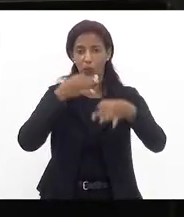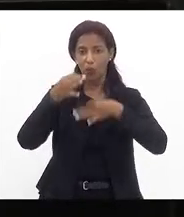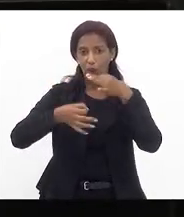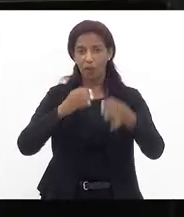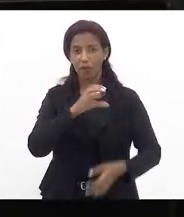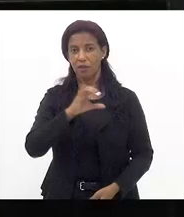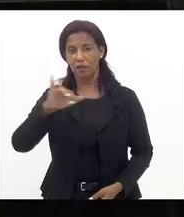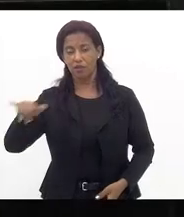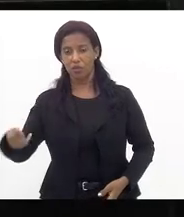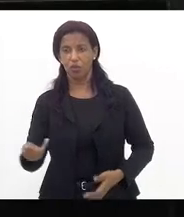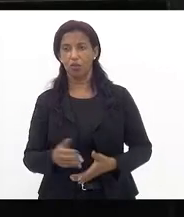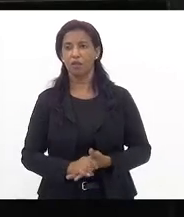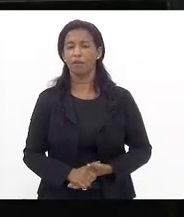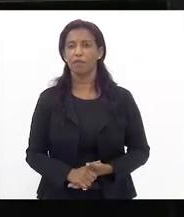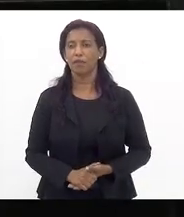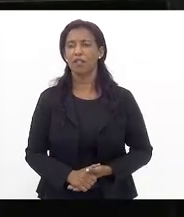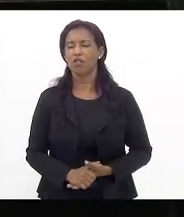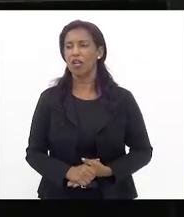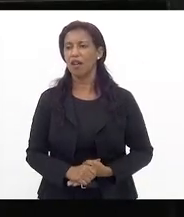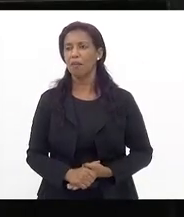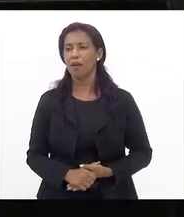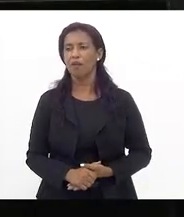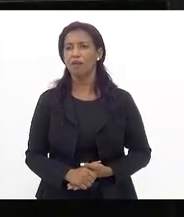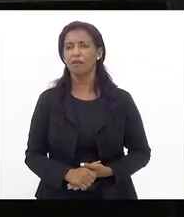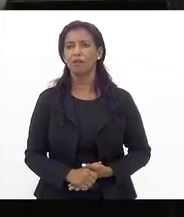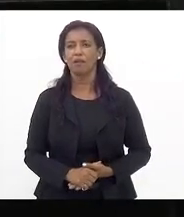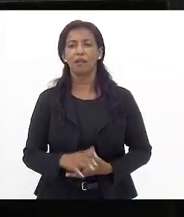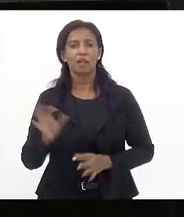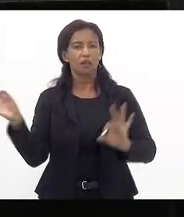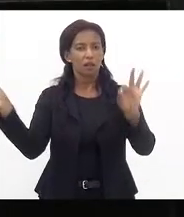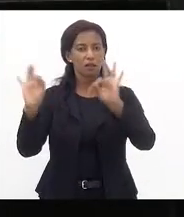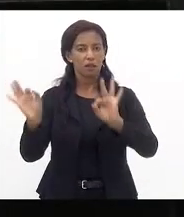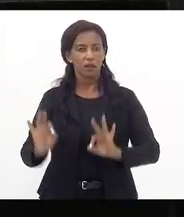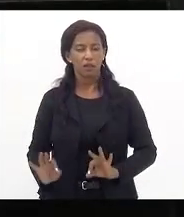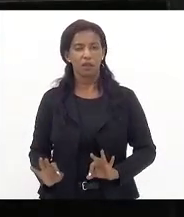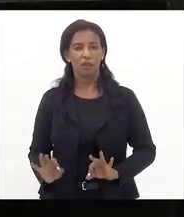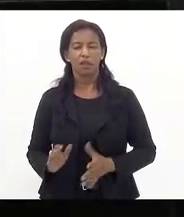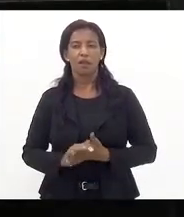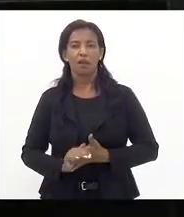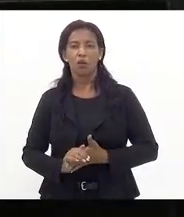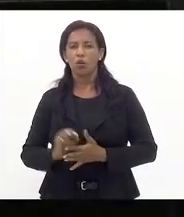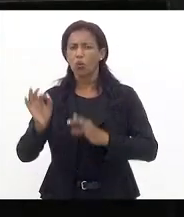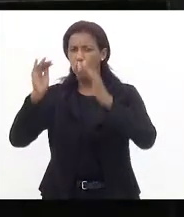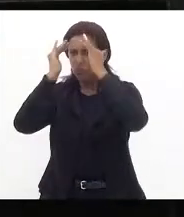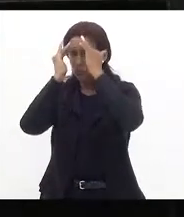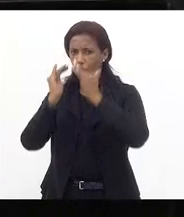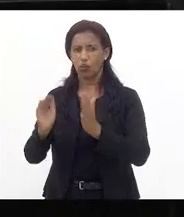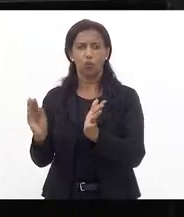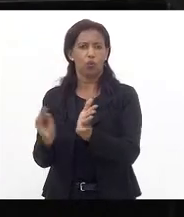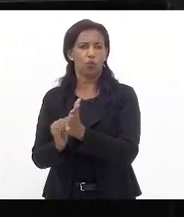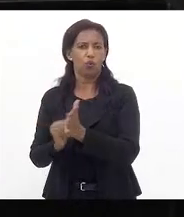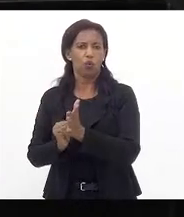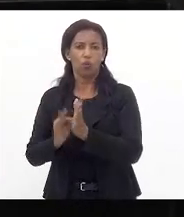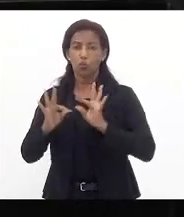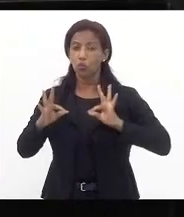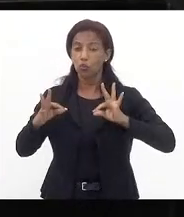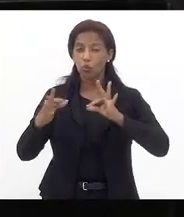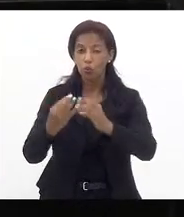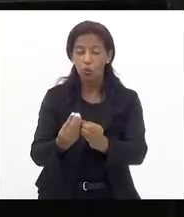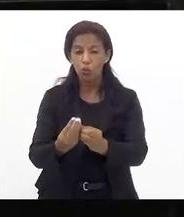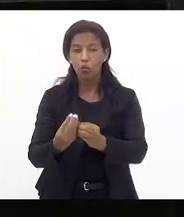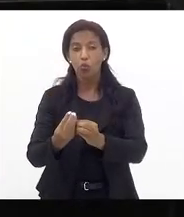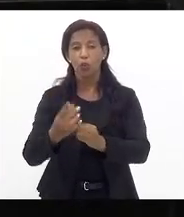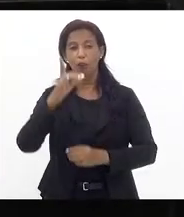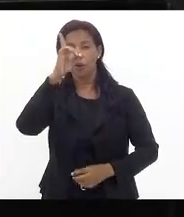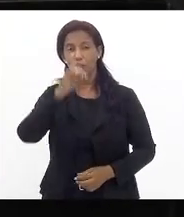CCJ. Em nenhum momento nós desrespeitamos o servidor. Nós vamos fazer tudo para